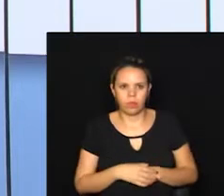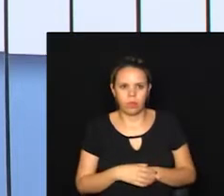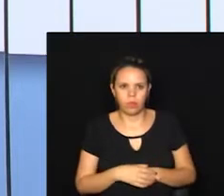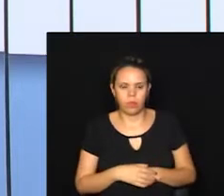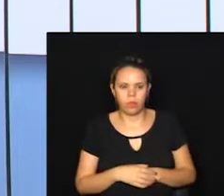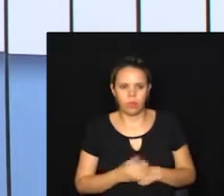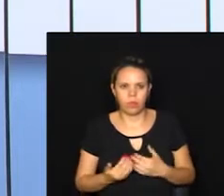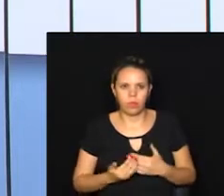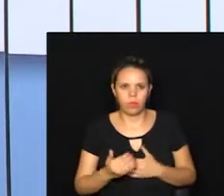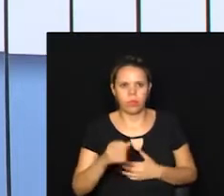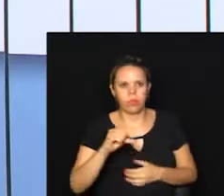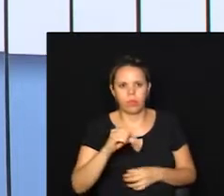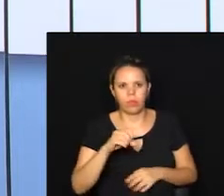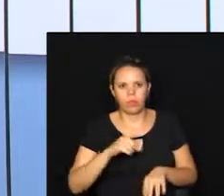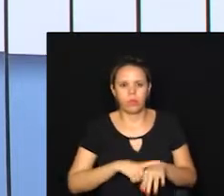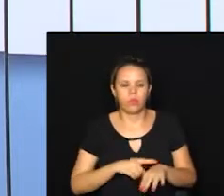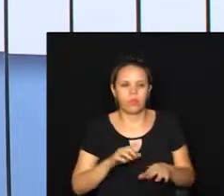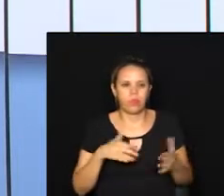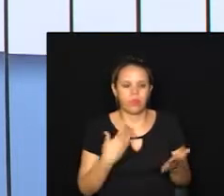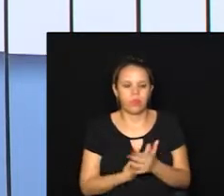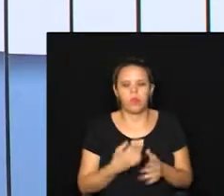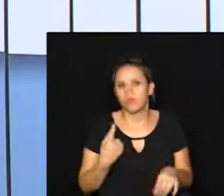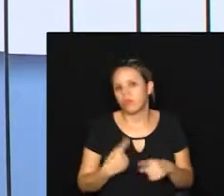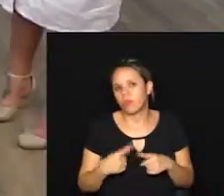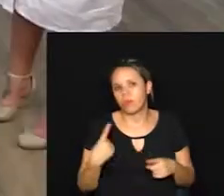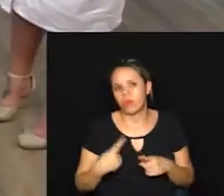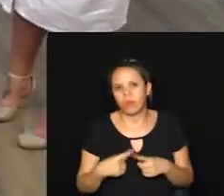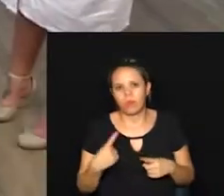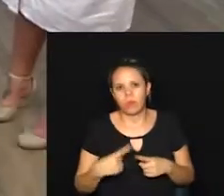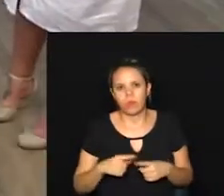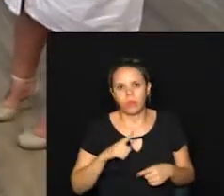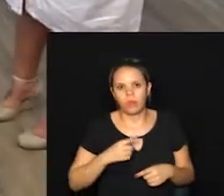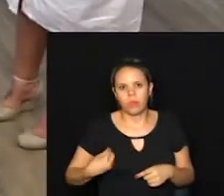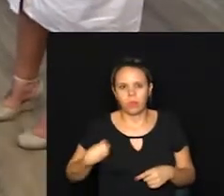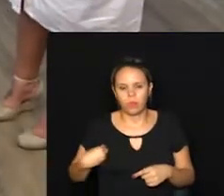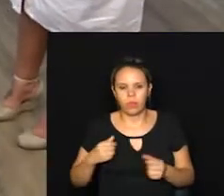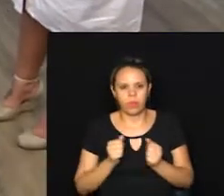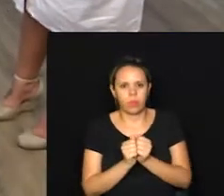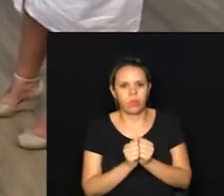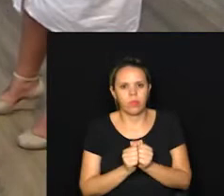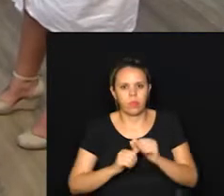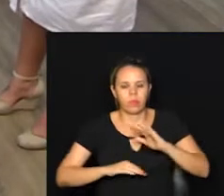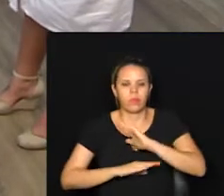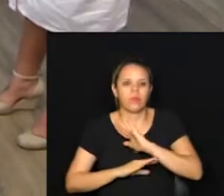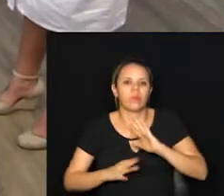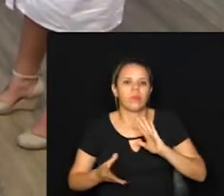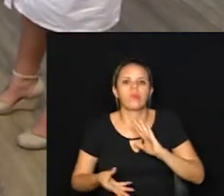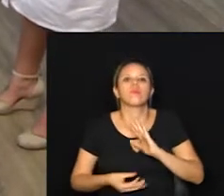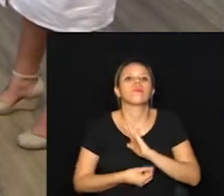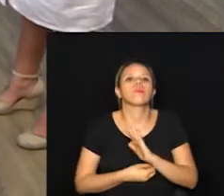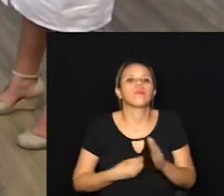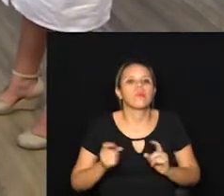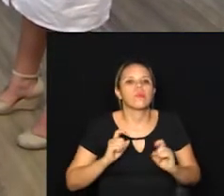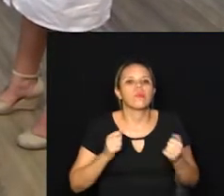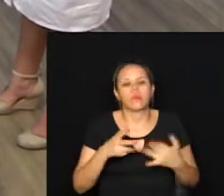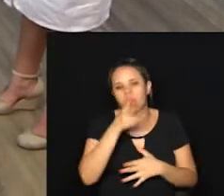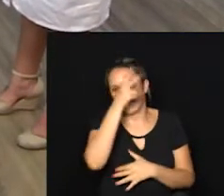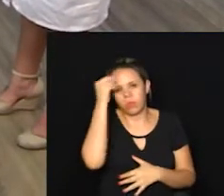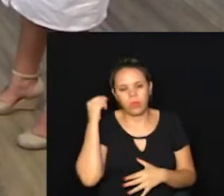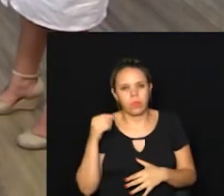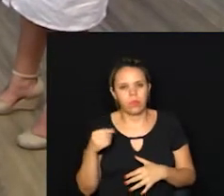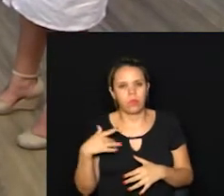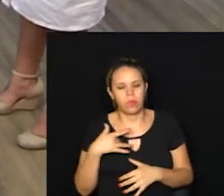a partir das 9 horas. Até porque, Gabriel, nós tivemos coladinho aqui com Câmara Total a audiência pública